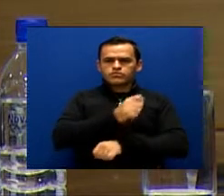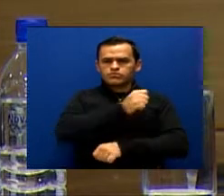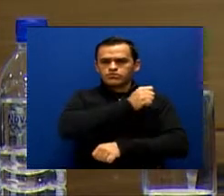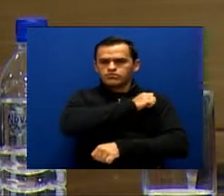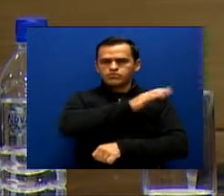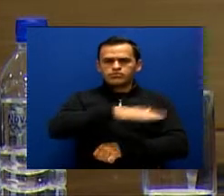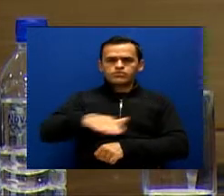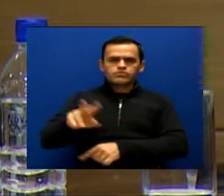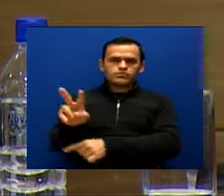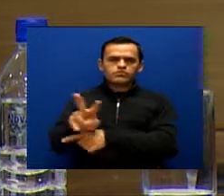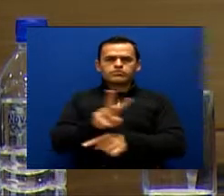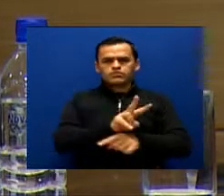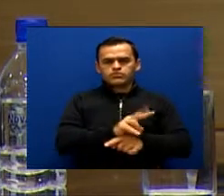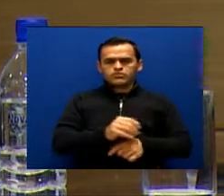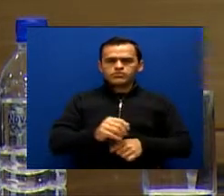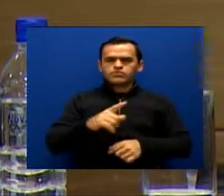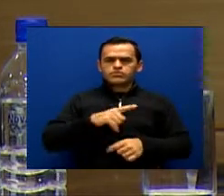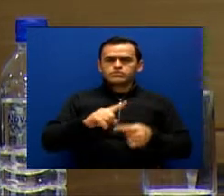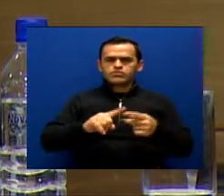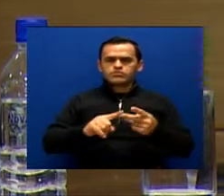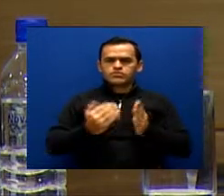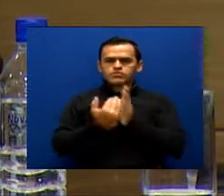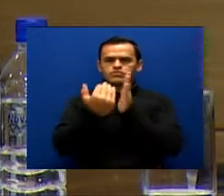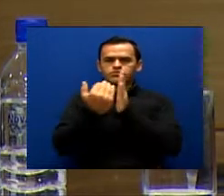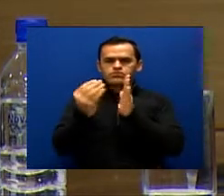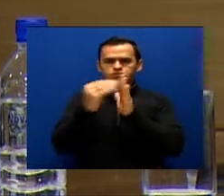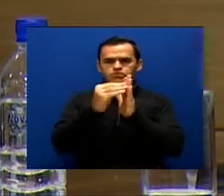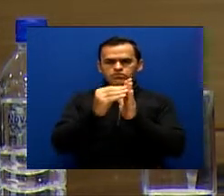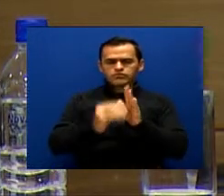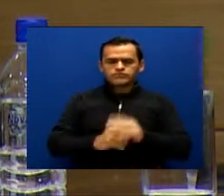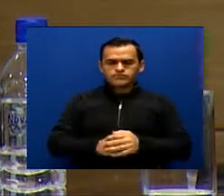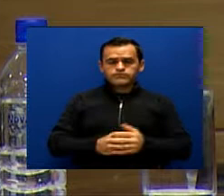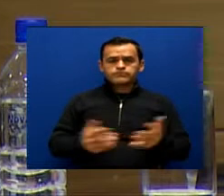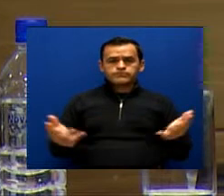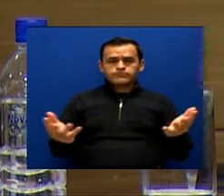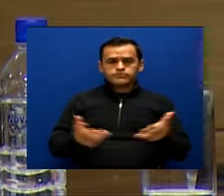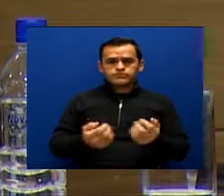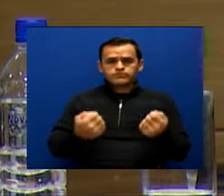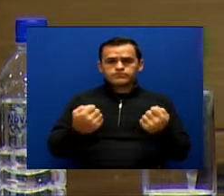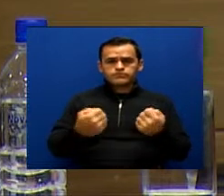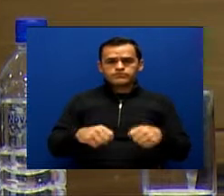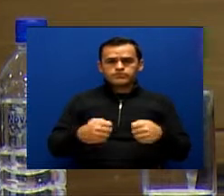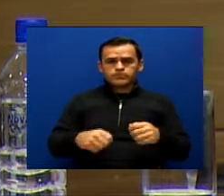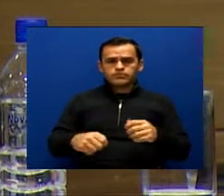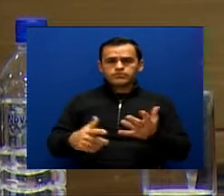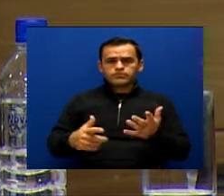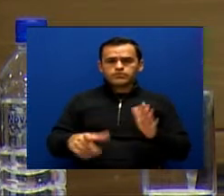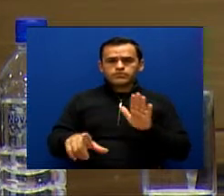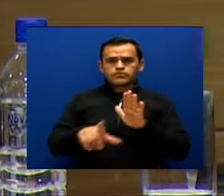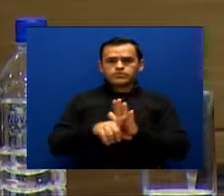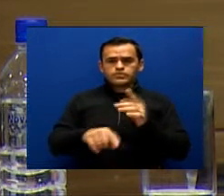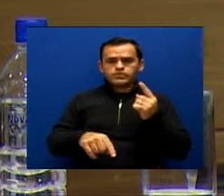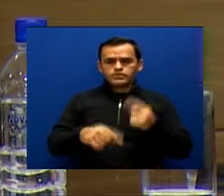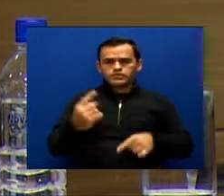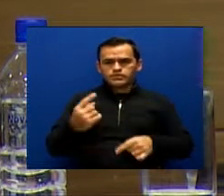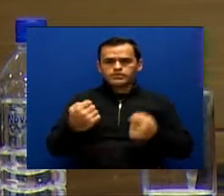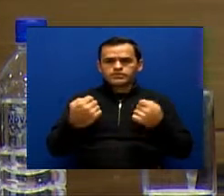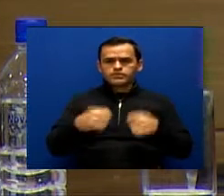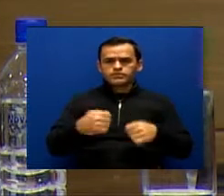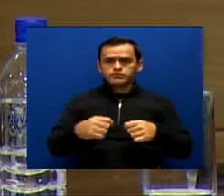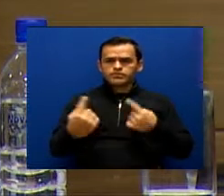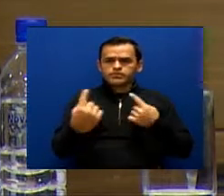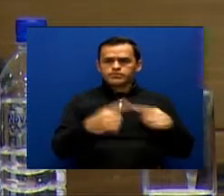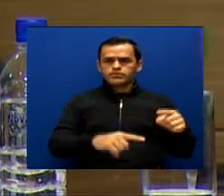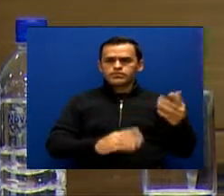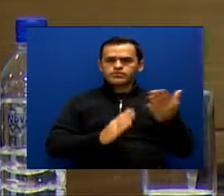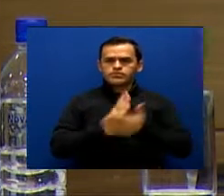feitas duas emendas e a gente tem que quebrar o parecer da inconstitucionalidade do projeto, aprovando as emendas